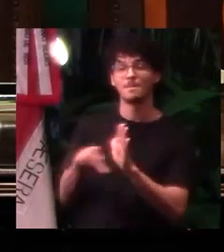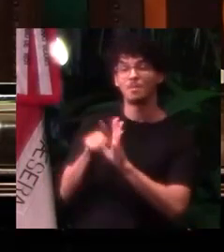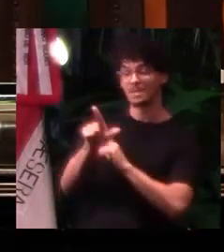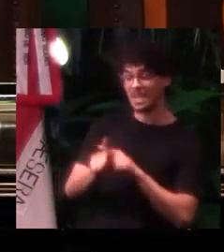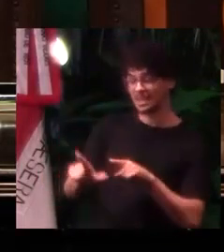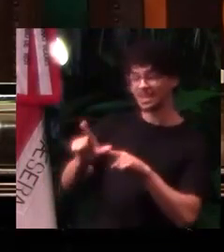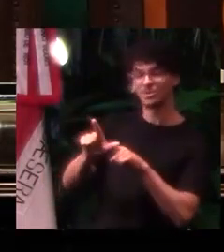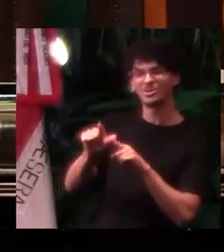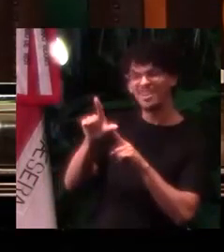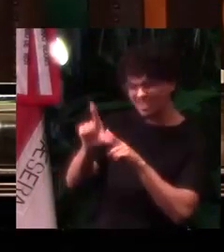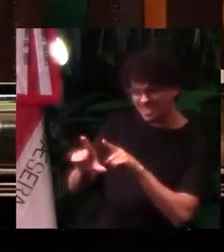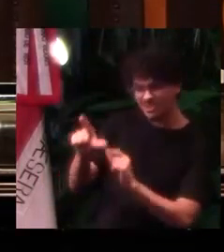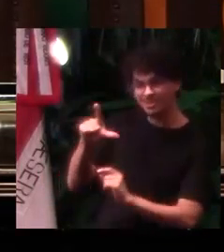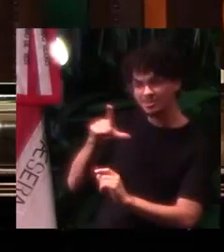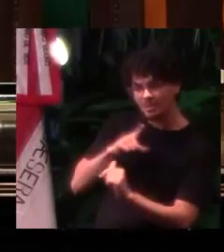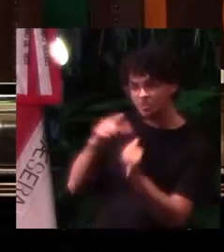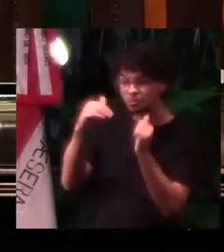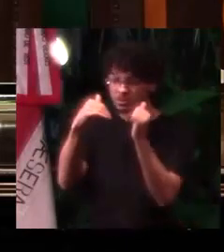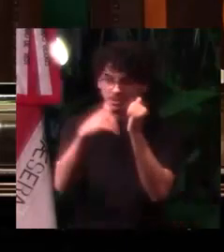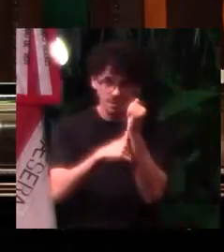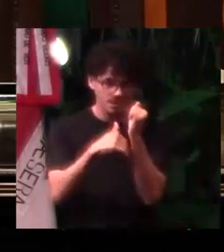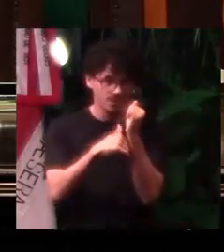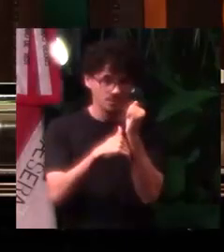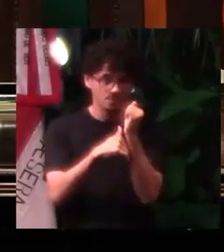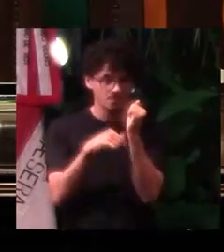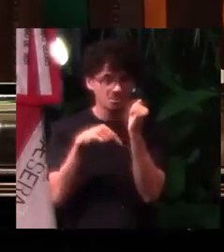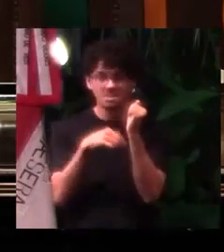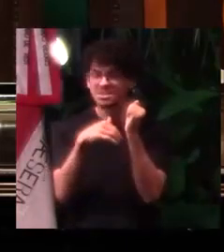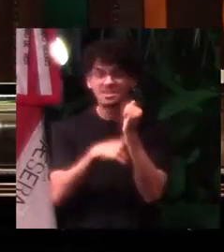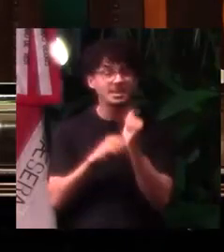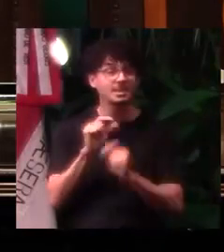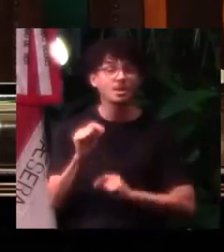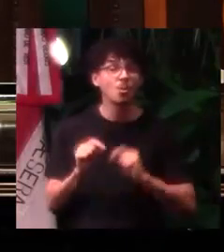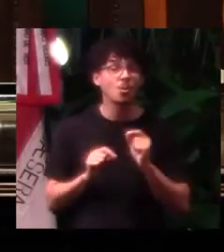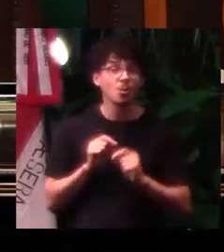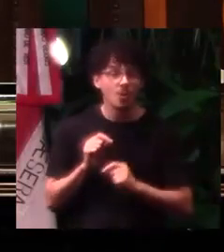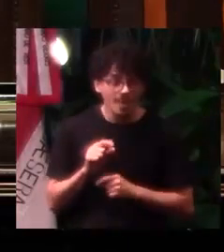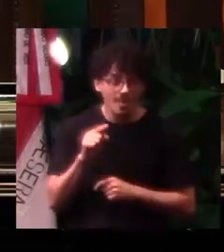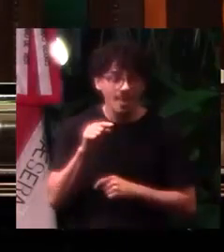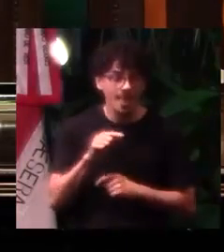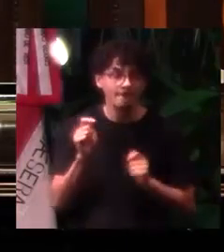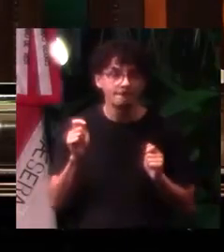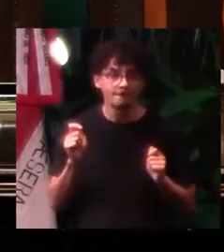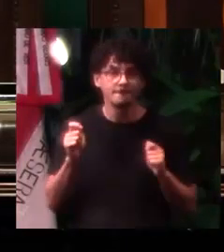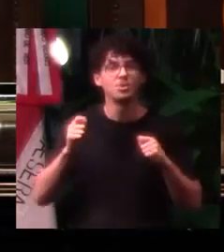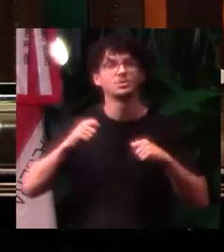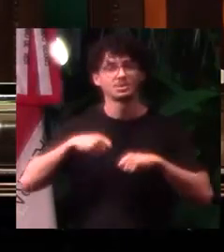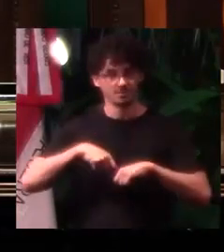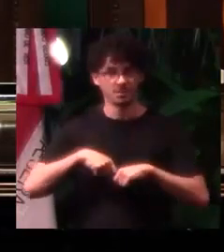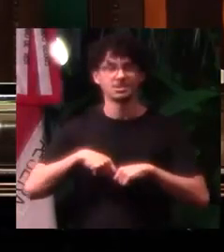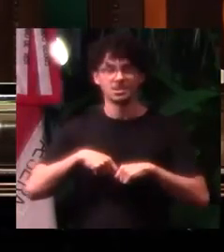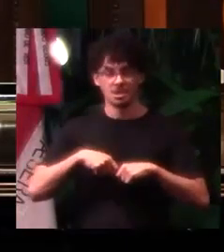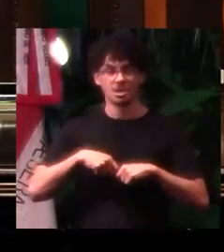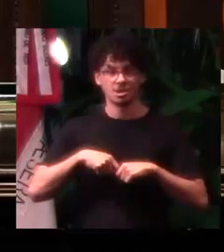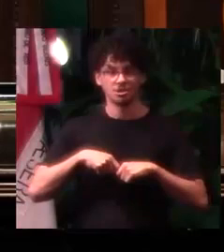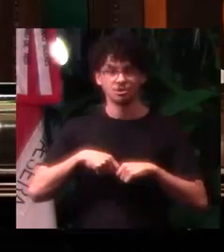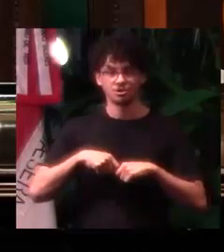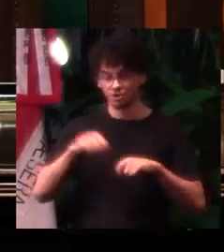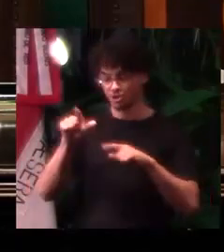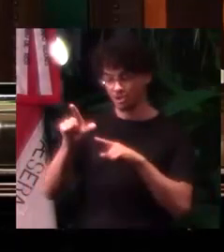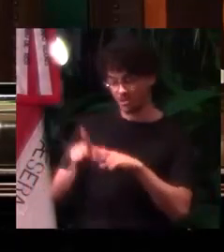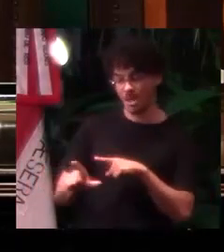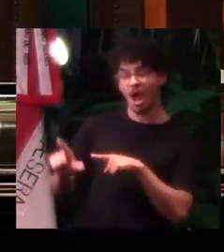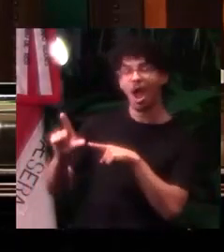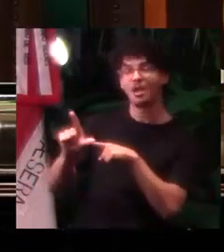esse segredo é que talvez permita com que ela seja o ramo